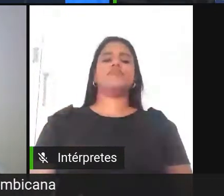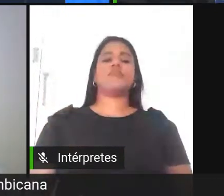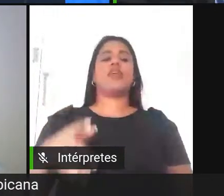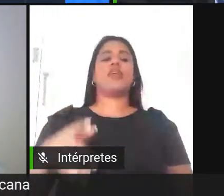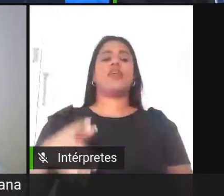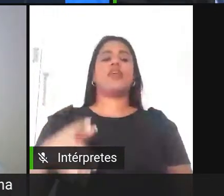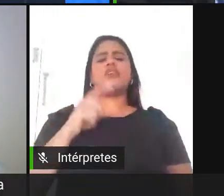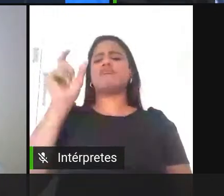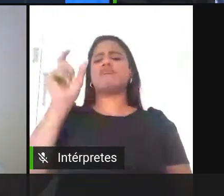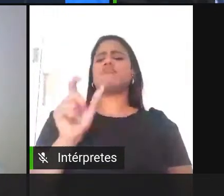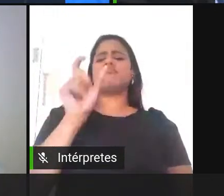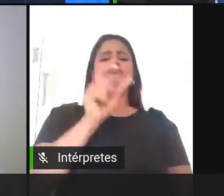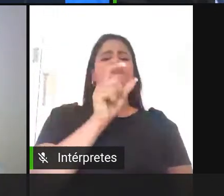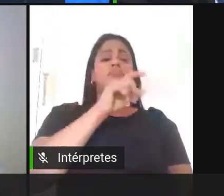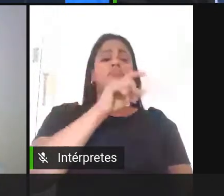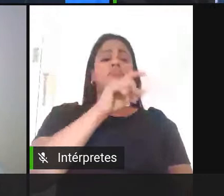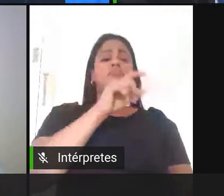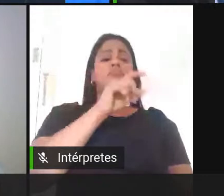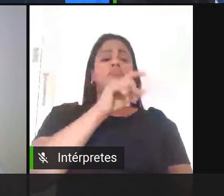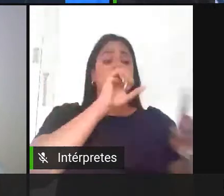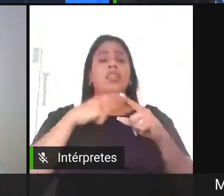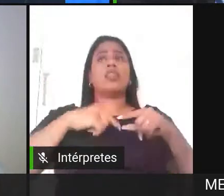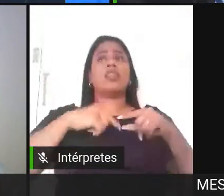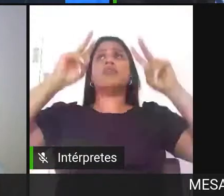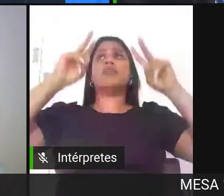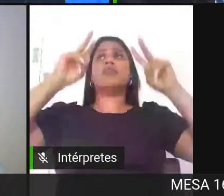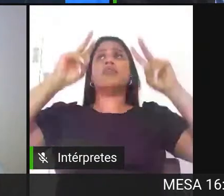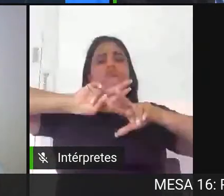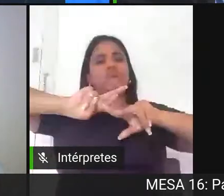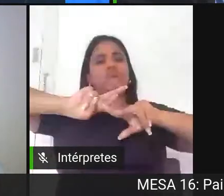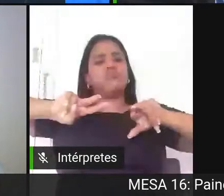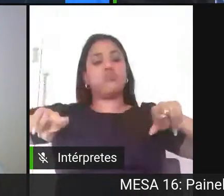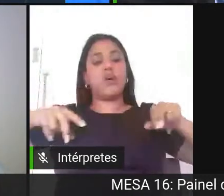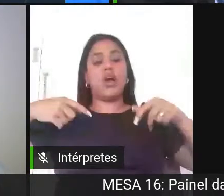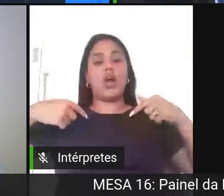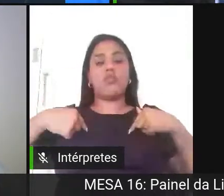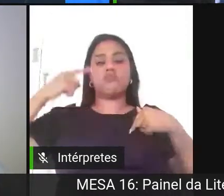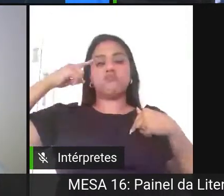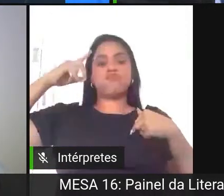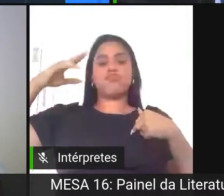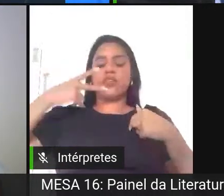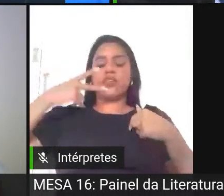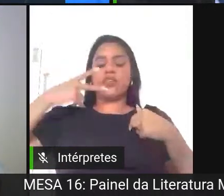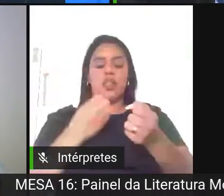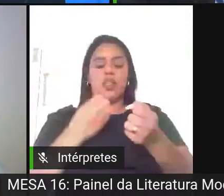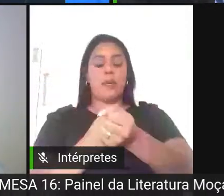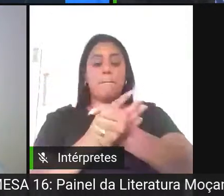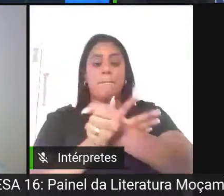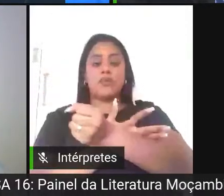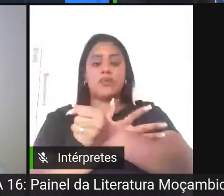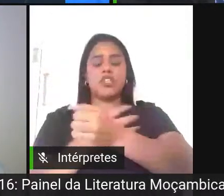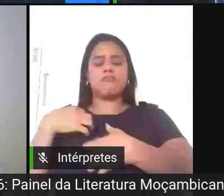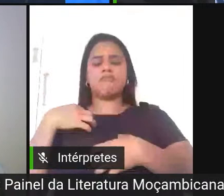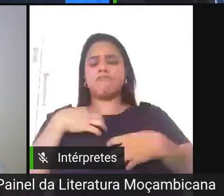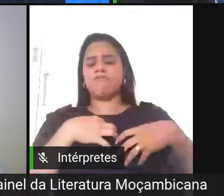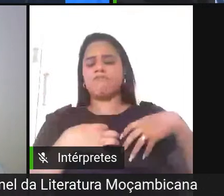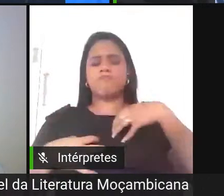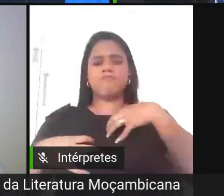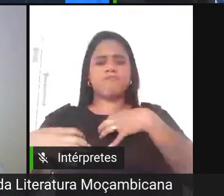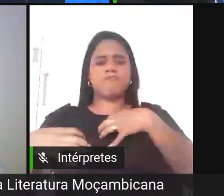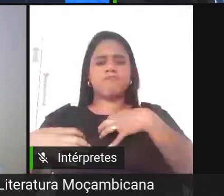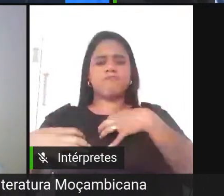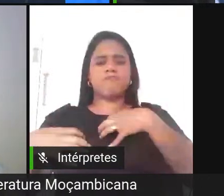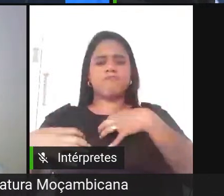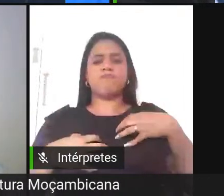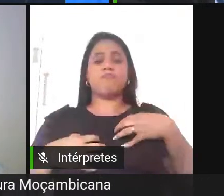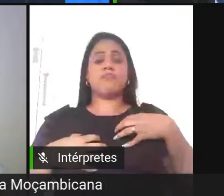aquilo que me toca, é aquilo que me desperta emoções, sensações, inquietações. E é sobre isso